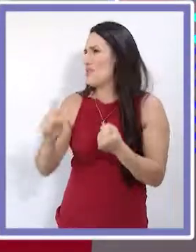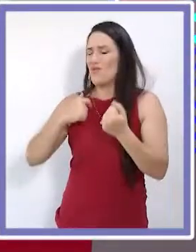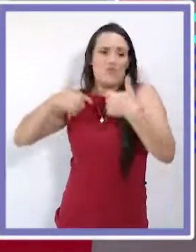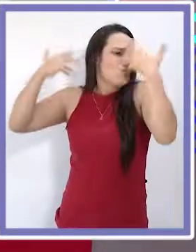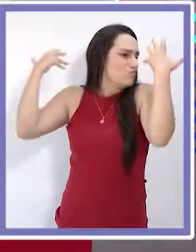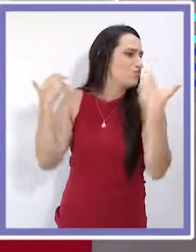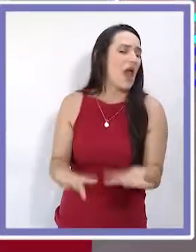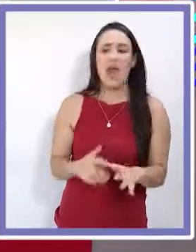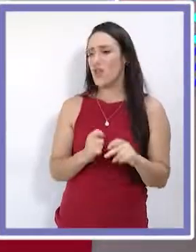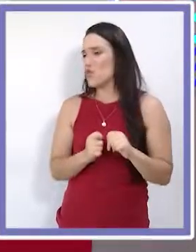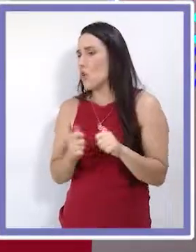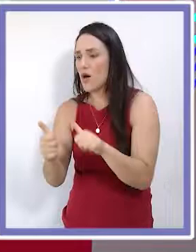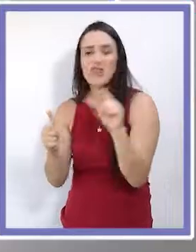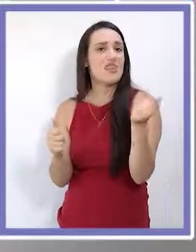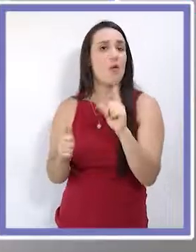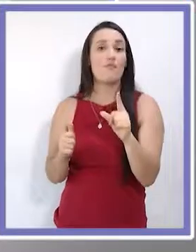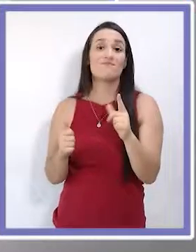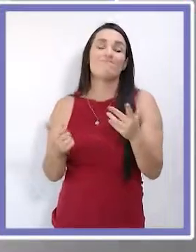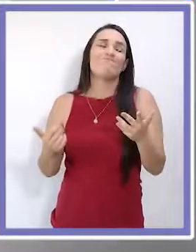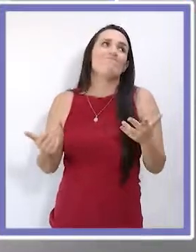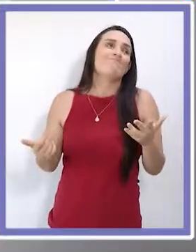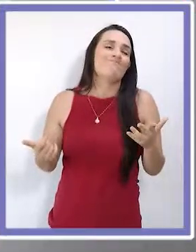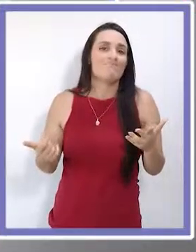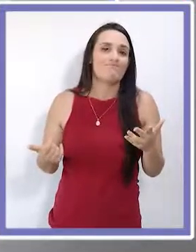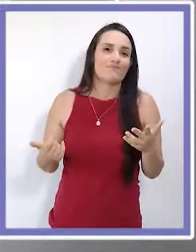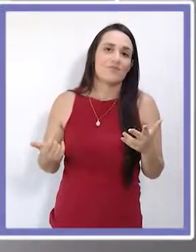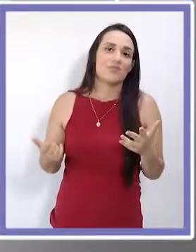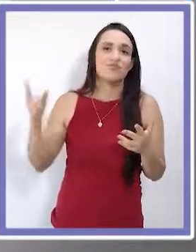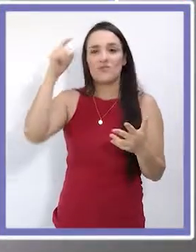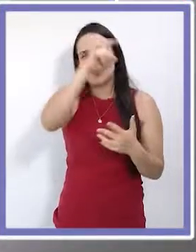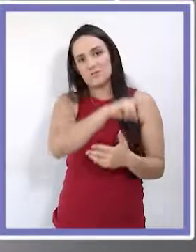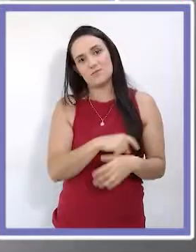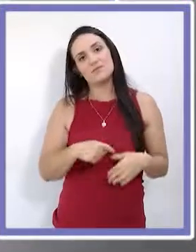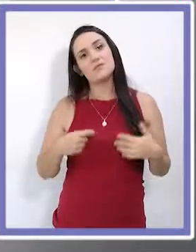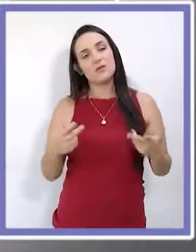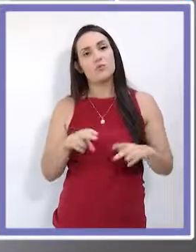sendo buscado pelas instituições, nós,